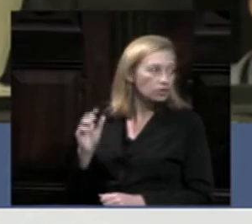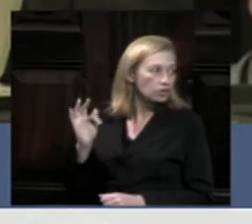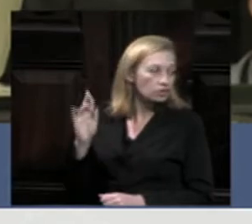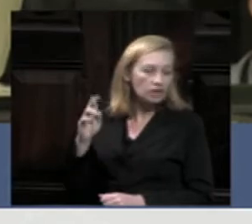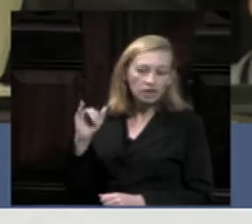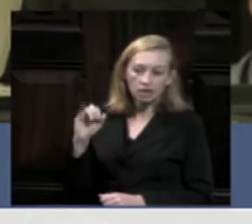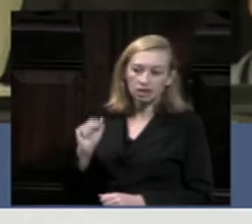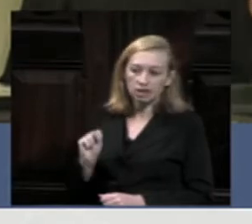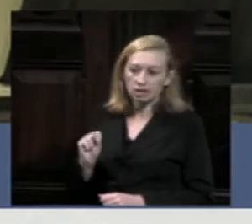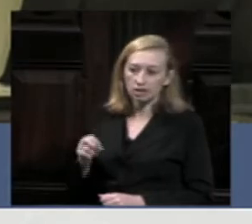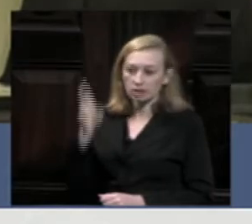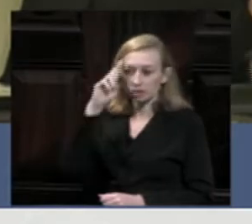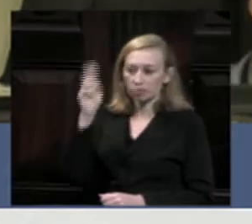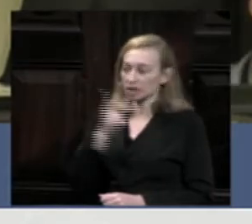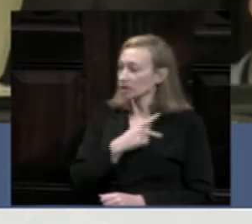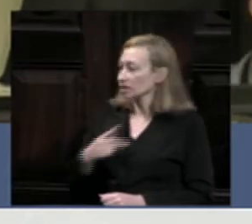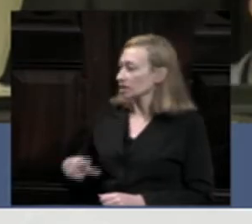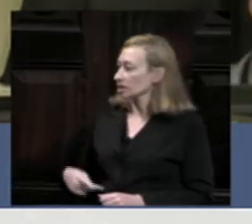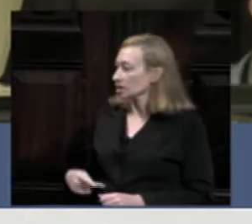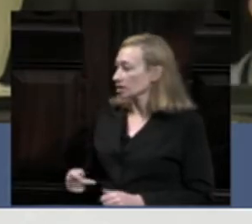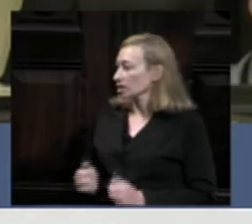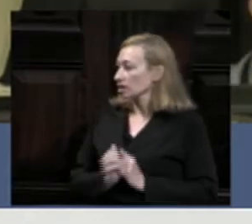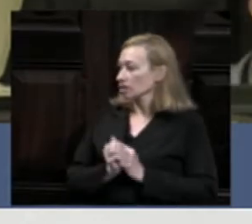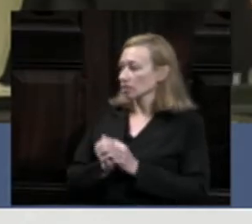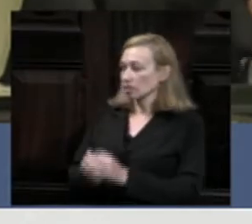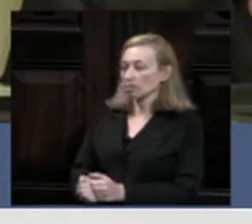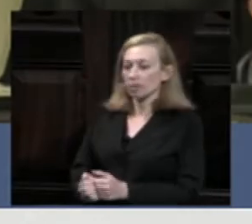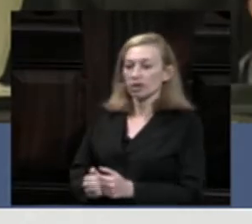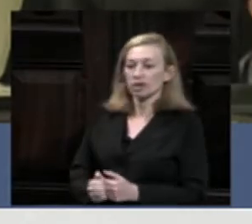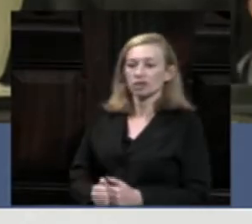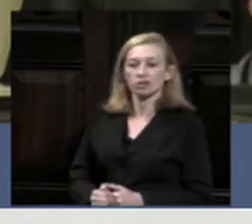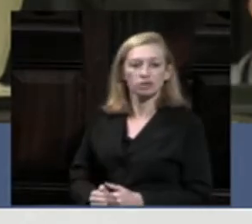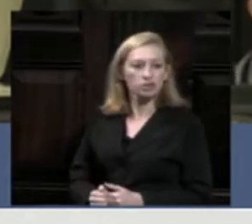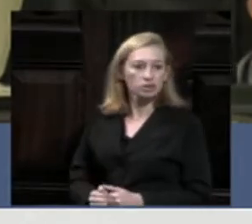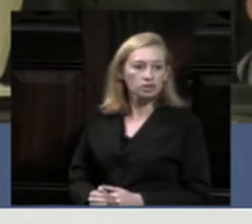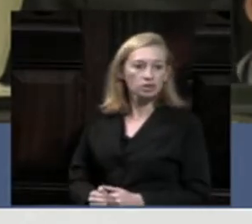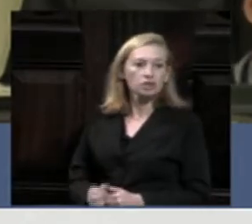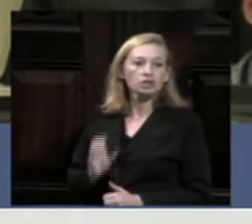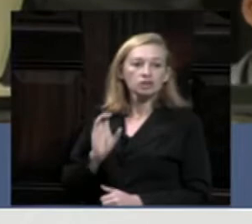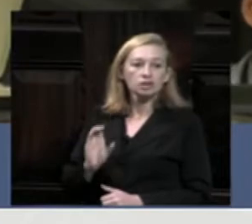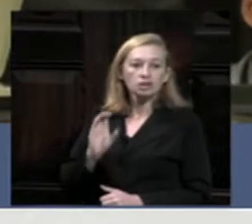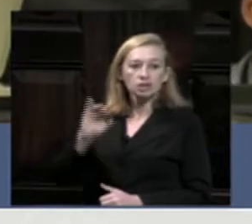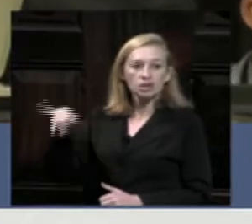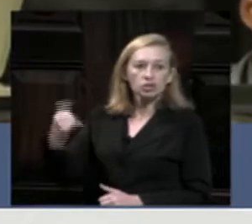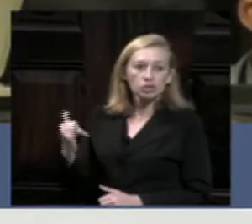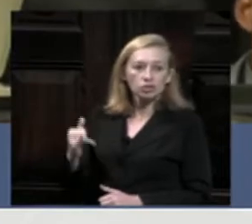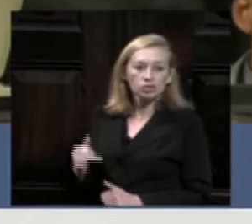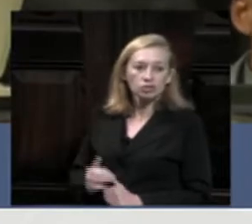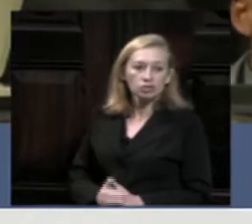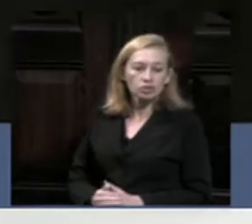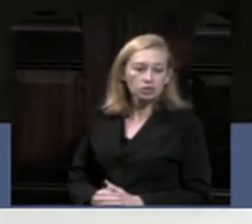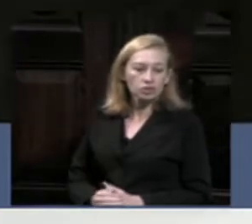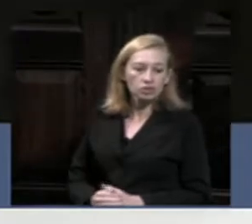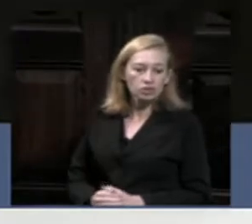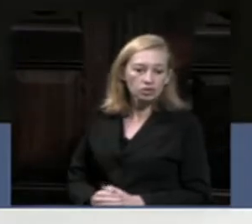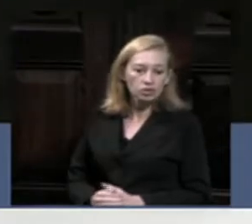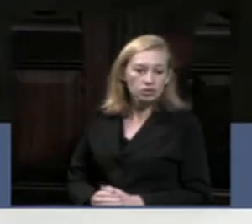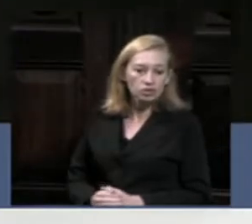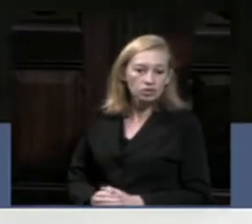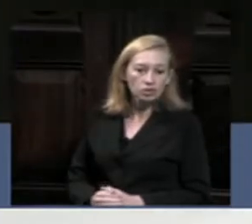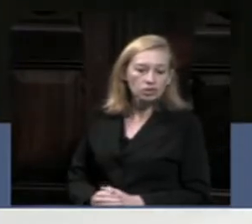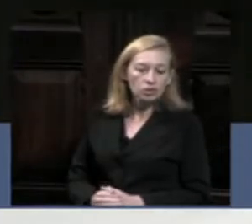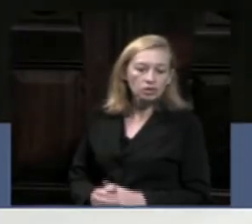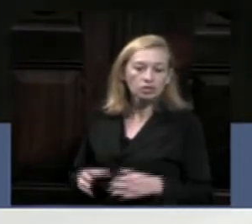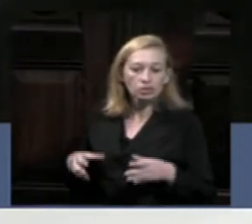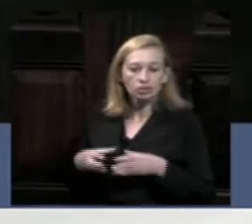Senhor presidente, acompanho os pareceres da CCJ e da Comissão